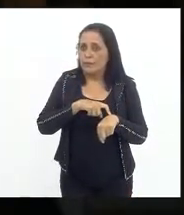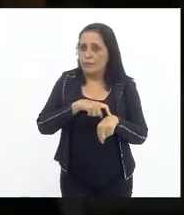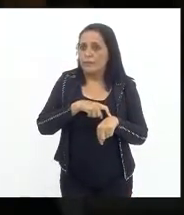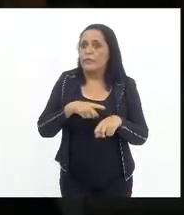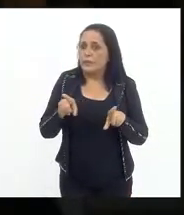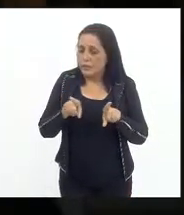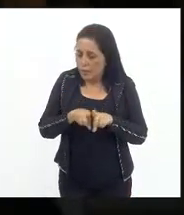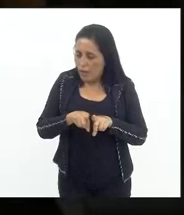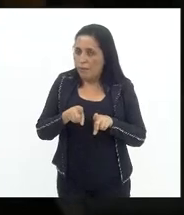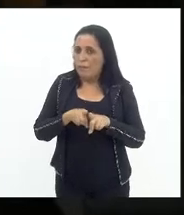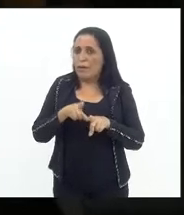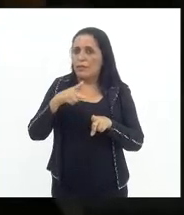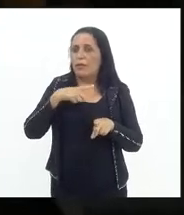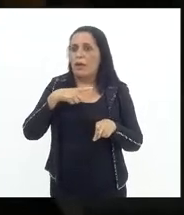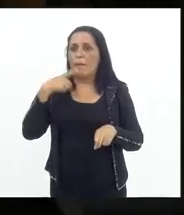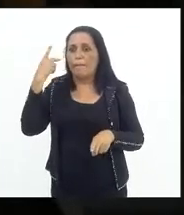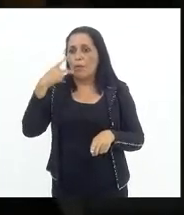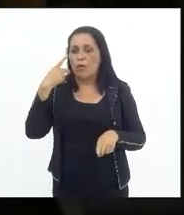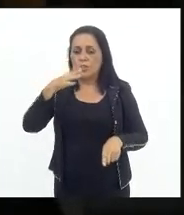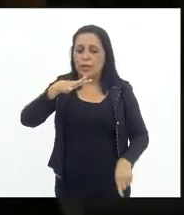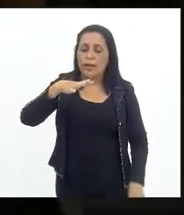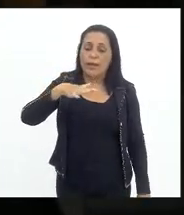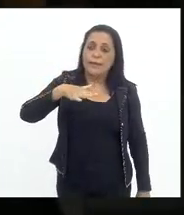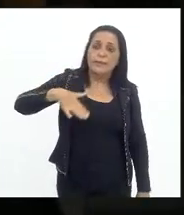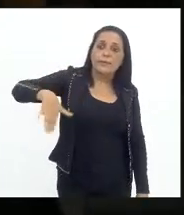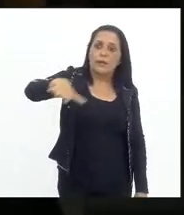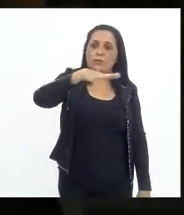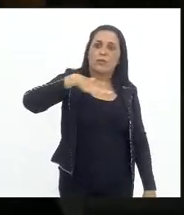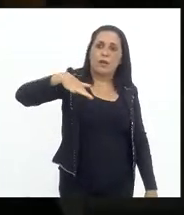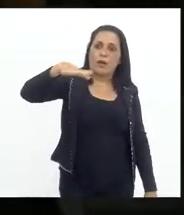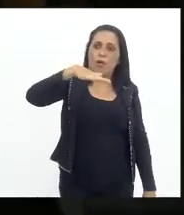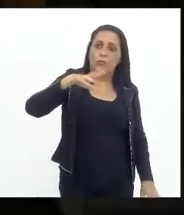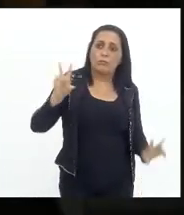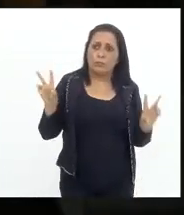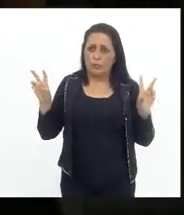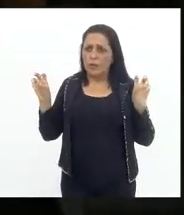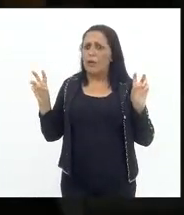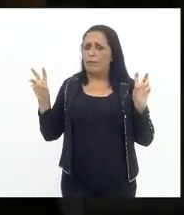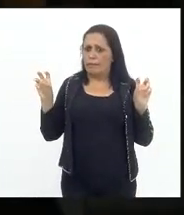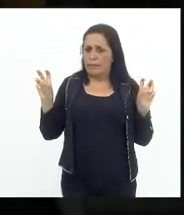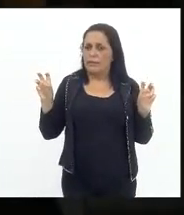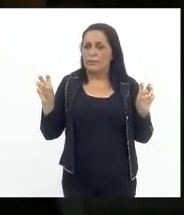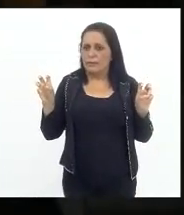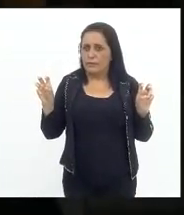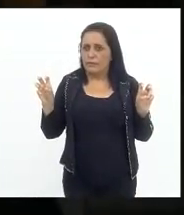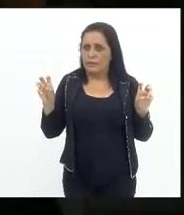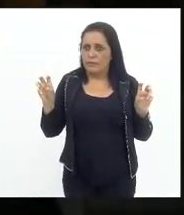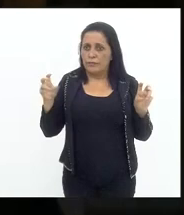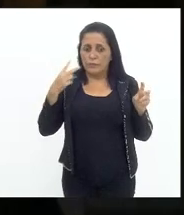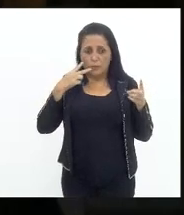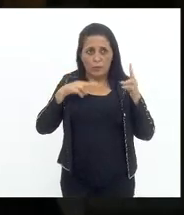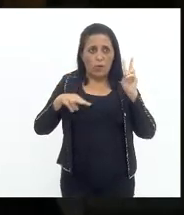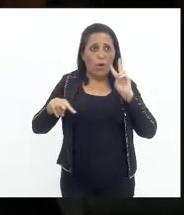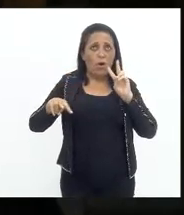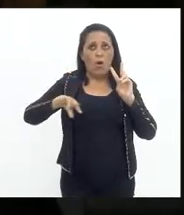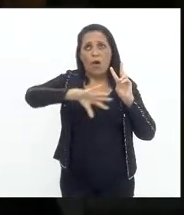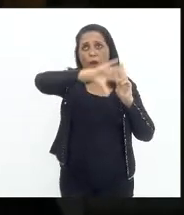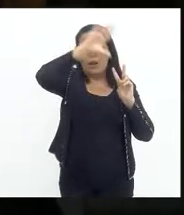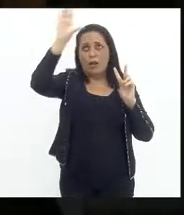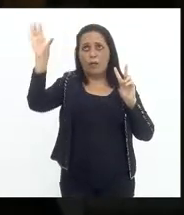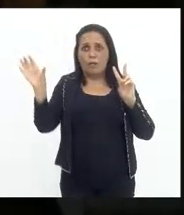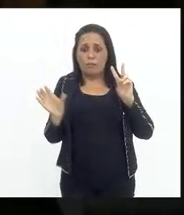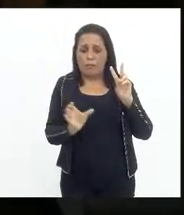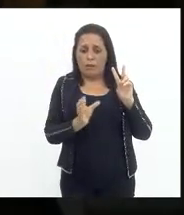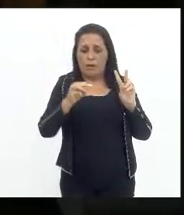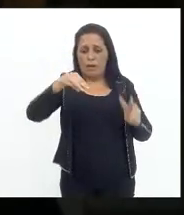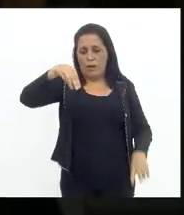também existe uma política nacional sobre esse tema. É só olhar o mapa do Brasil,